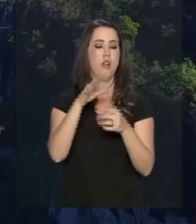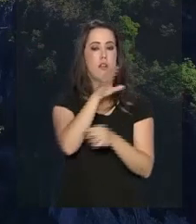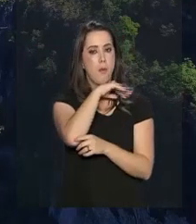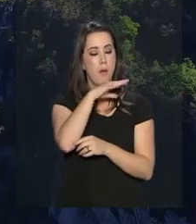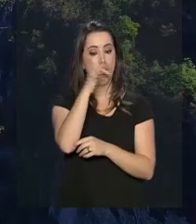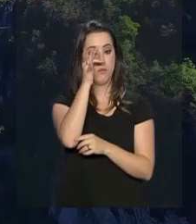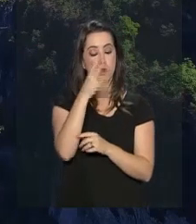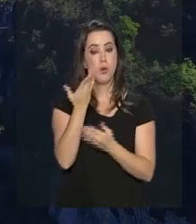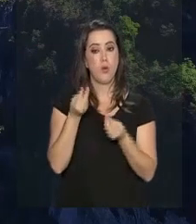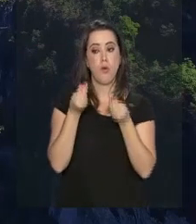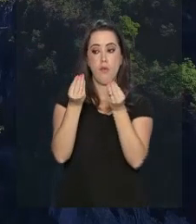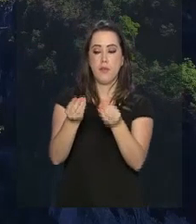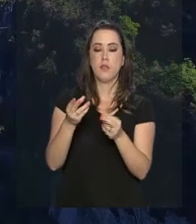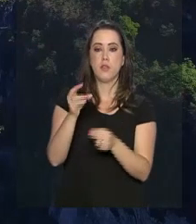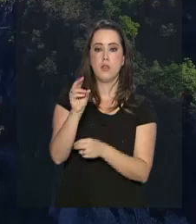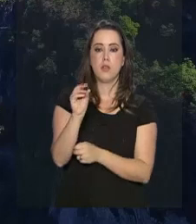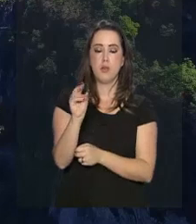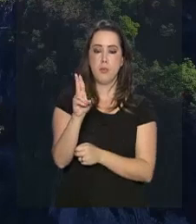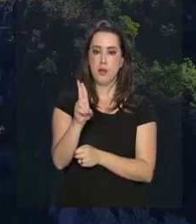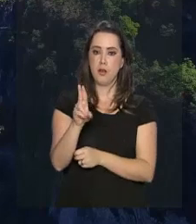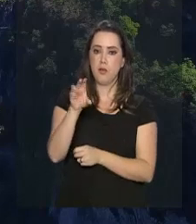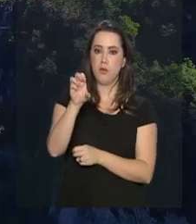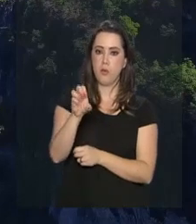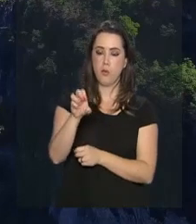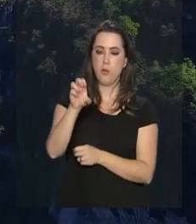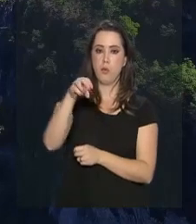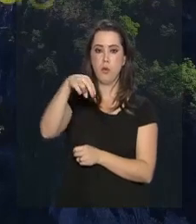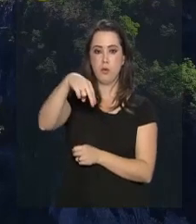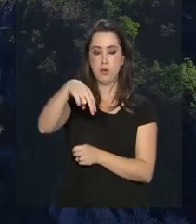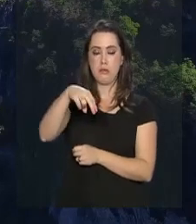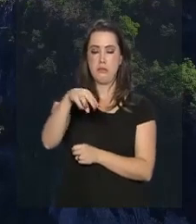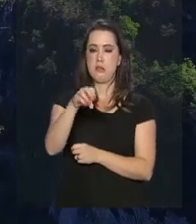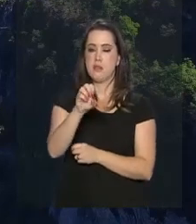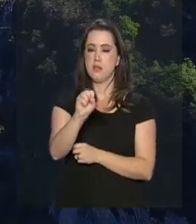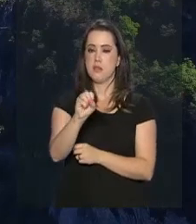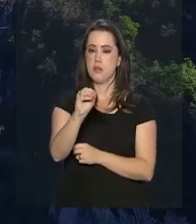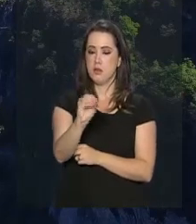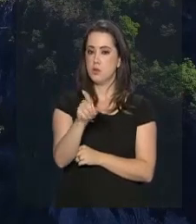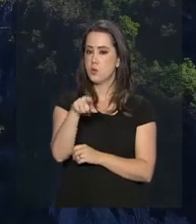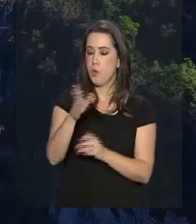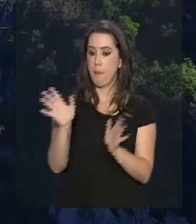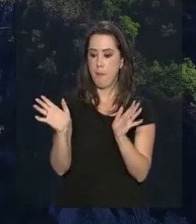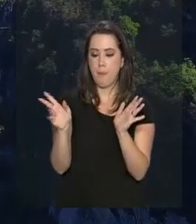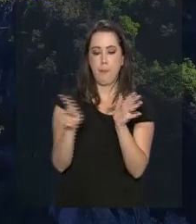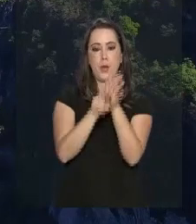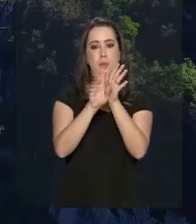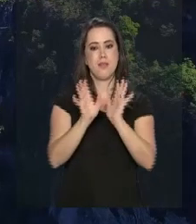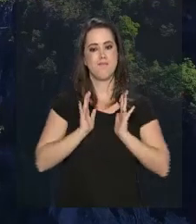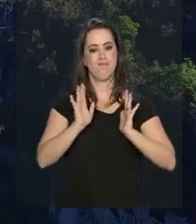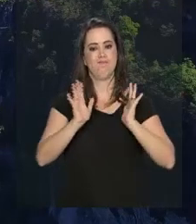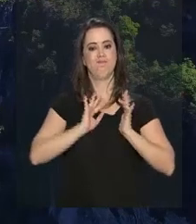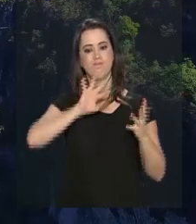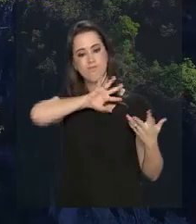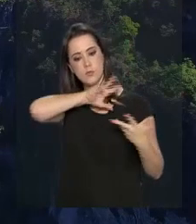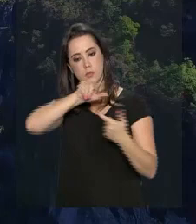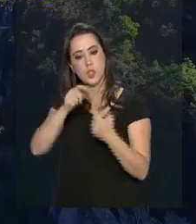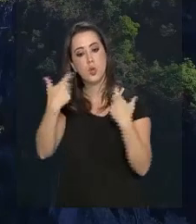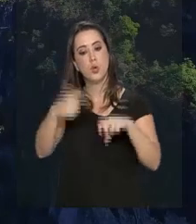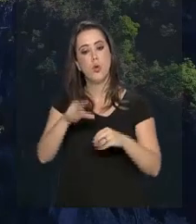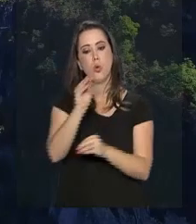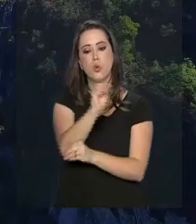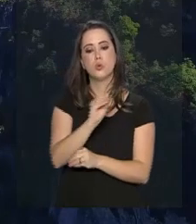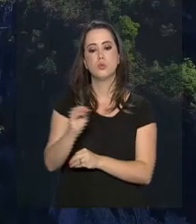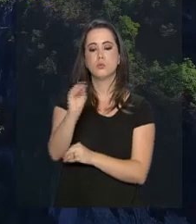da unesco órgão ligado às nações unidas os títulos de patrimônio mundial natural e de zona da